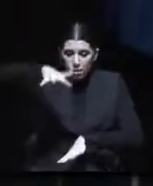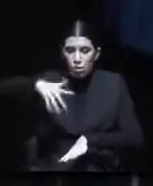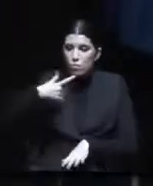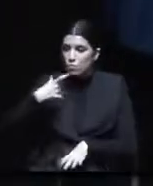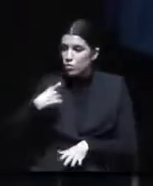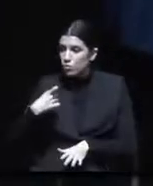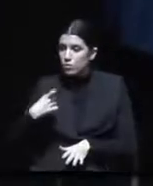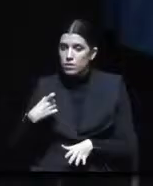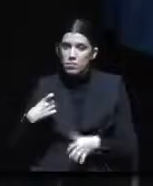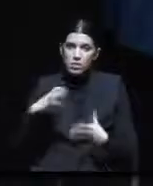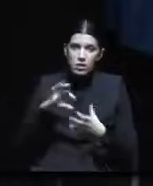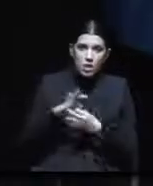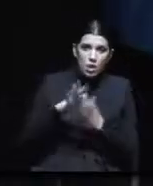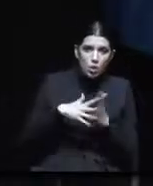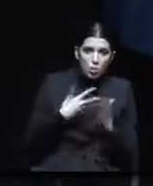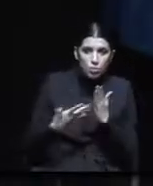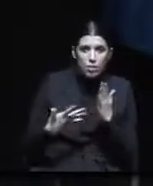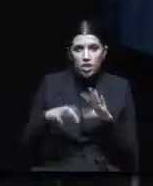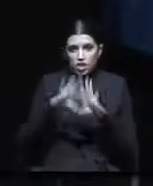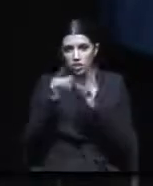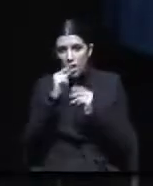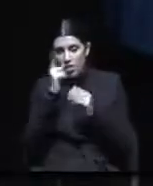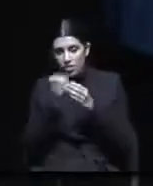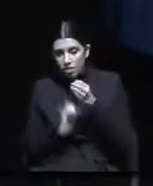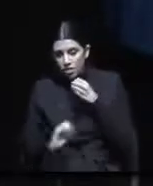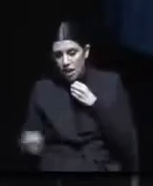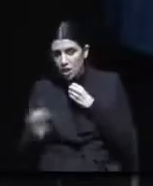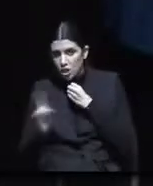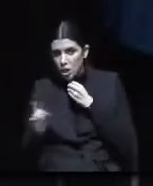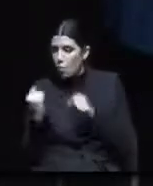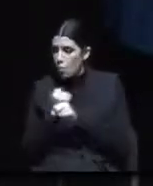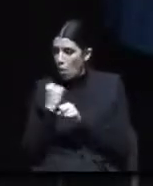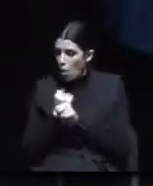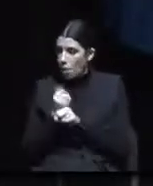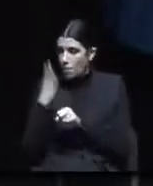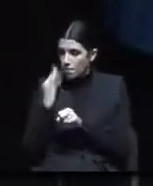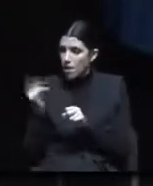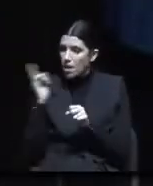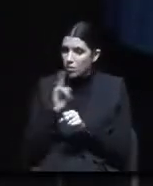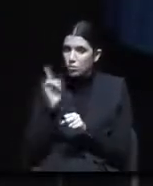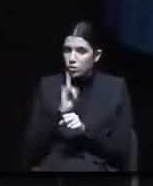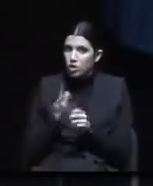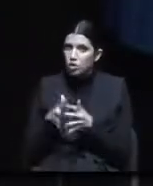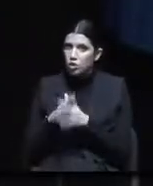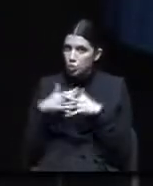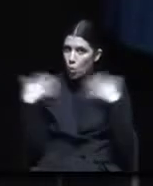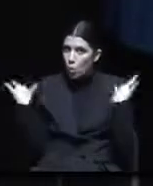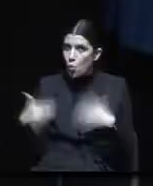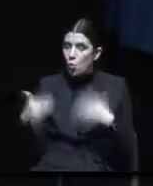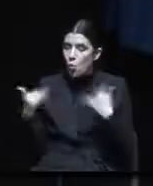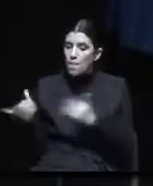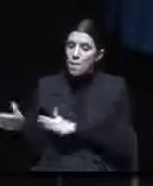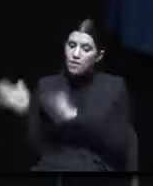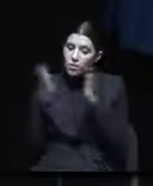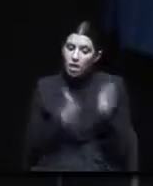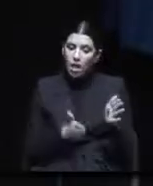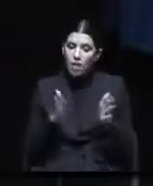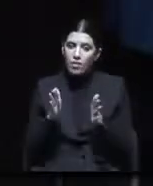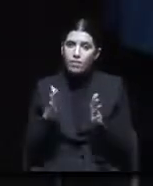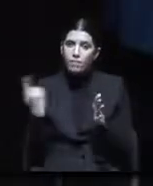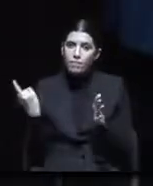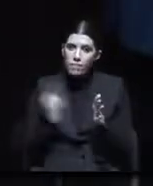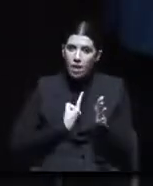estão relacionadas com o Plano Geral de Drenagem, uma obra que consideramos importante e estrutural, mas a par deste plano